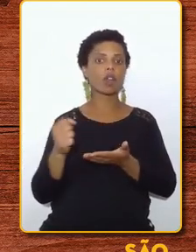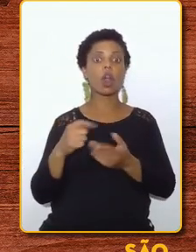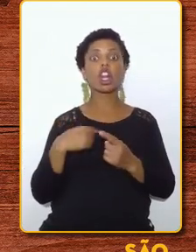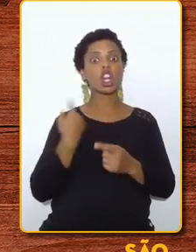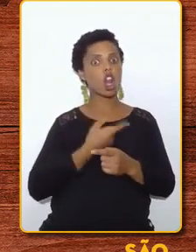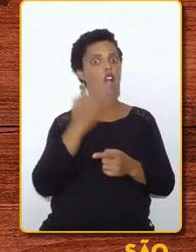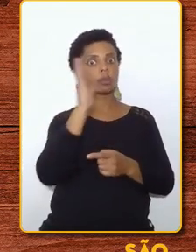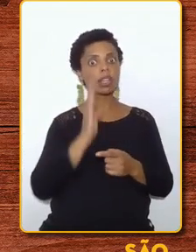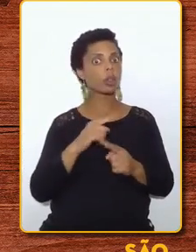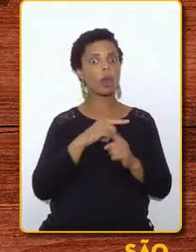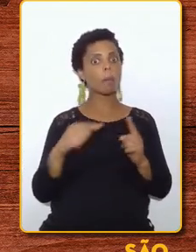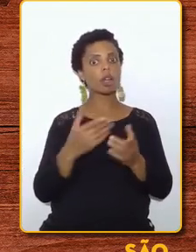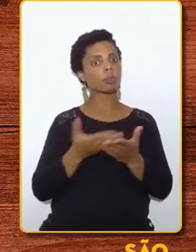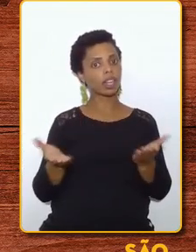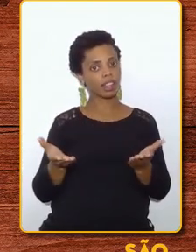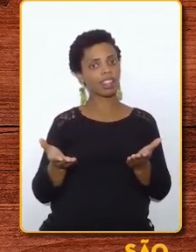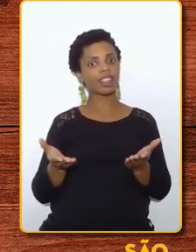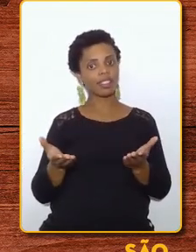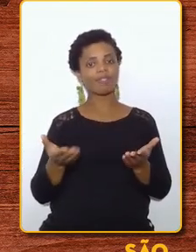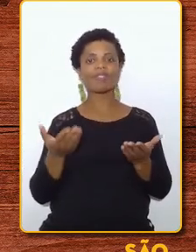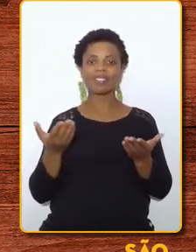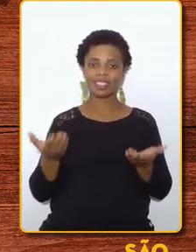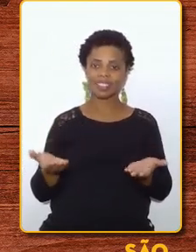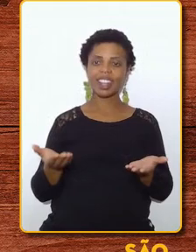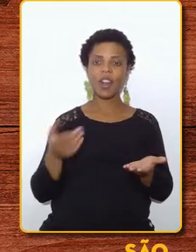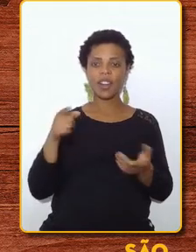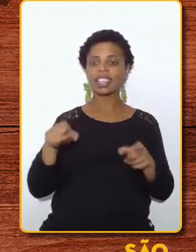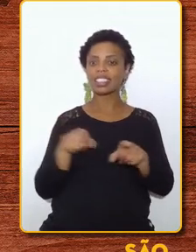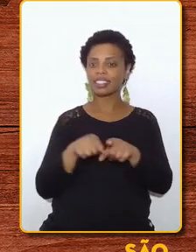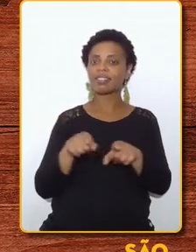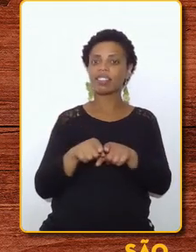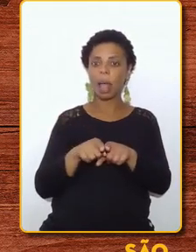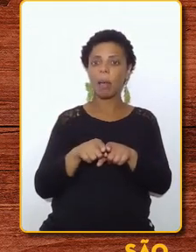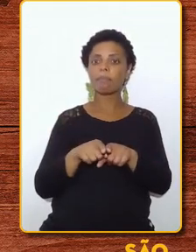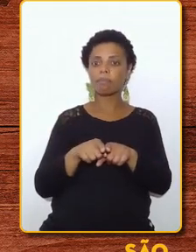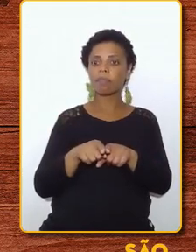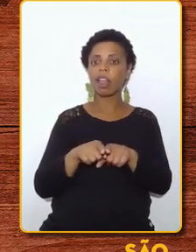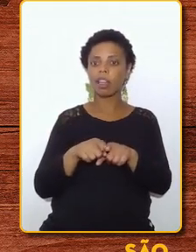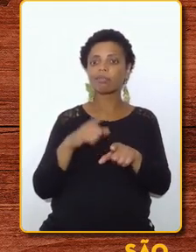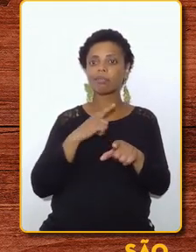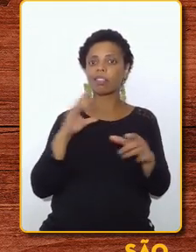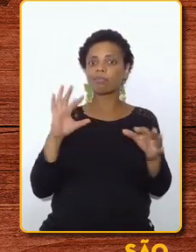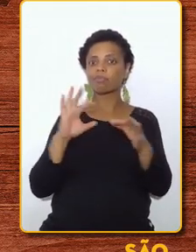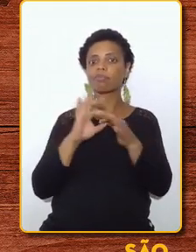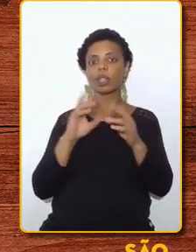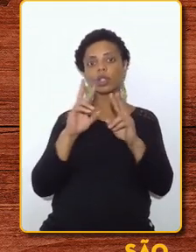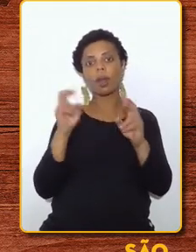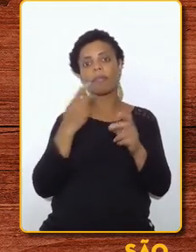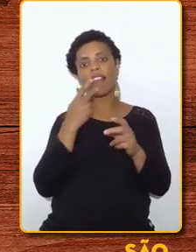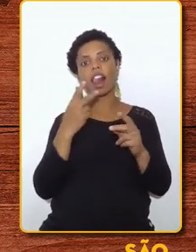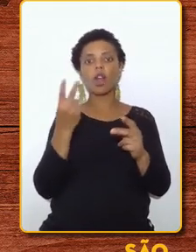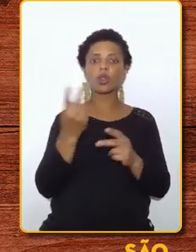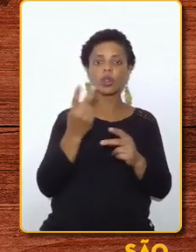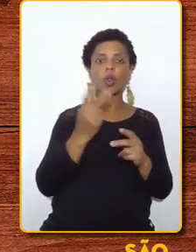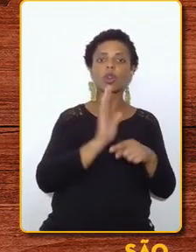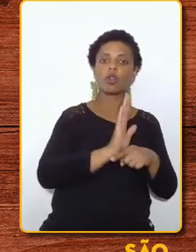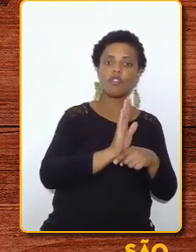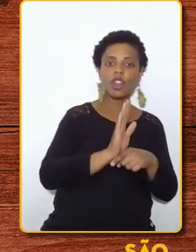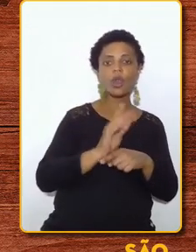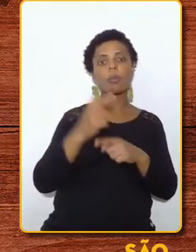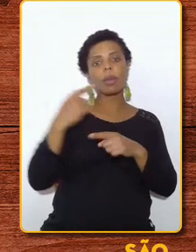Então, acho que puxa também um pouco para isso, falando das duas obras de arte, né? A do Silvio e da Ana